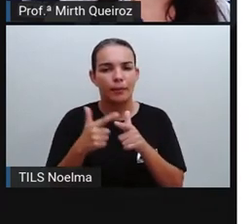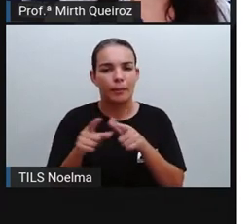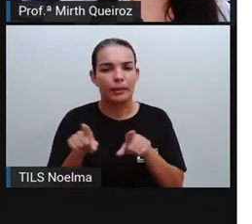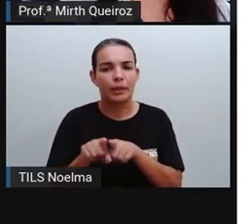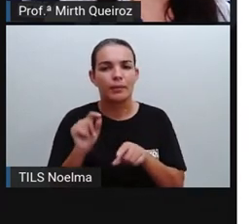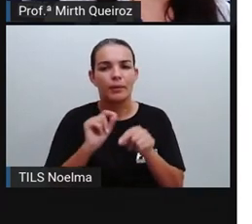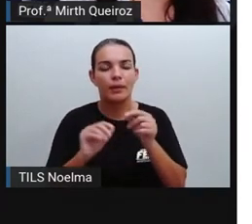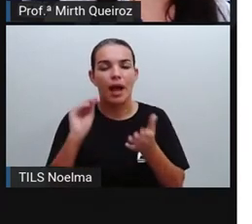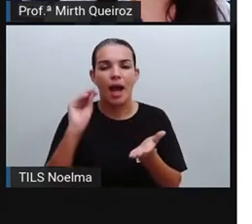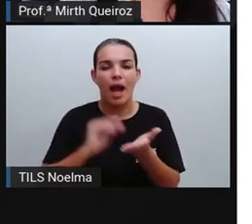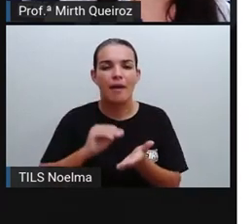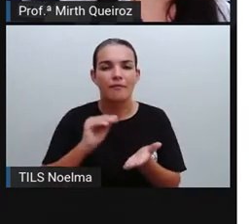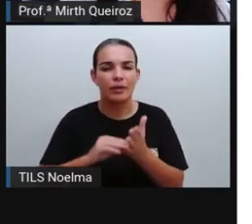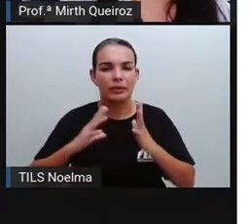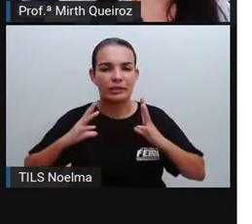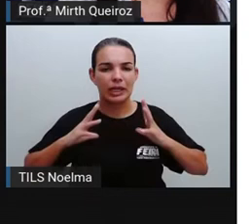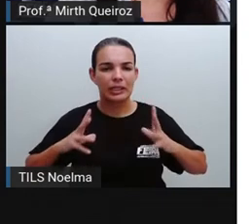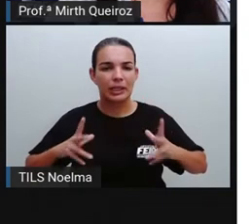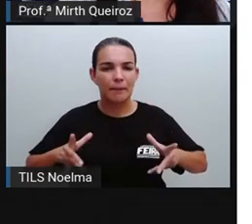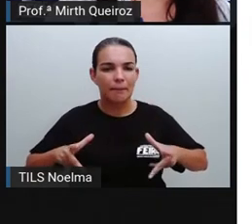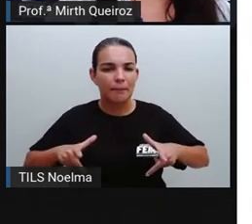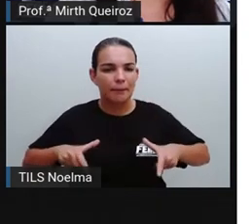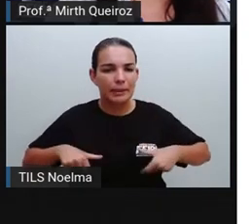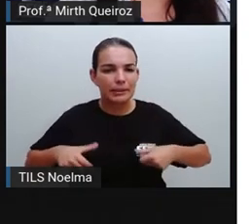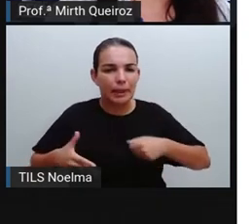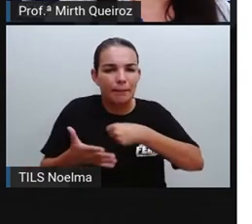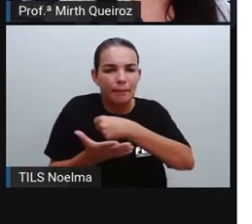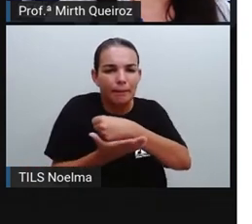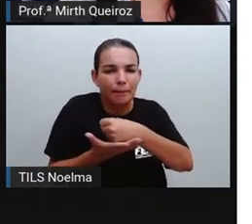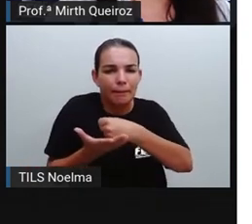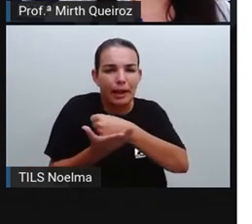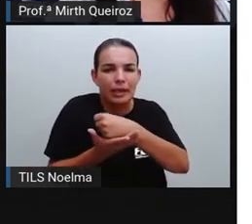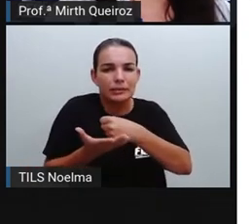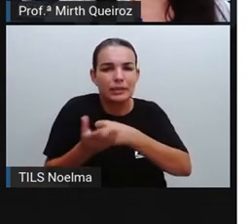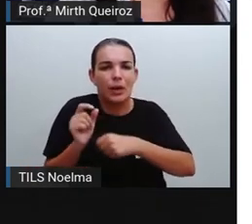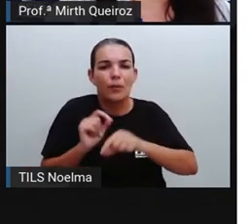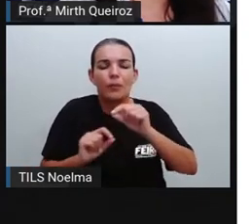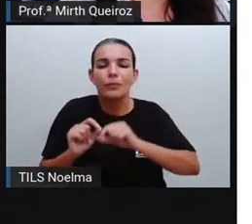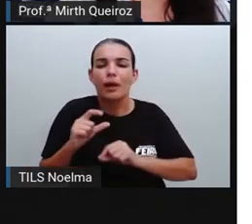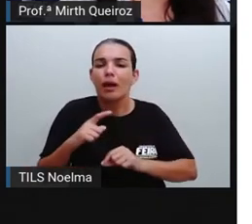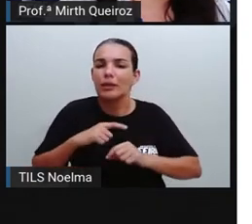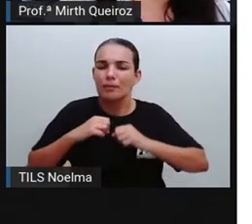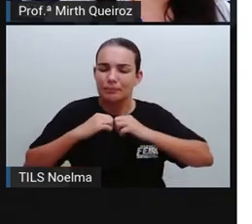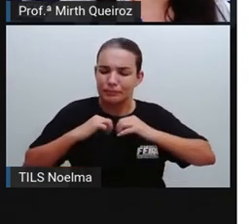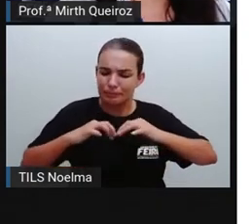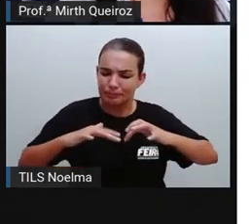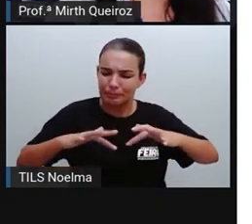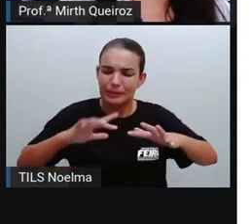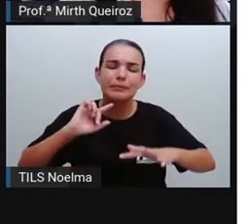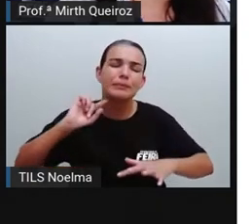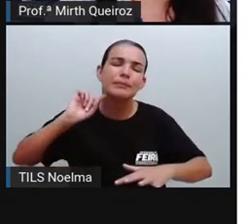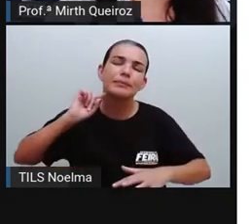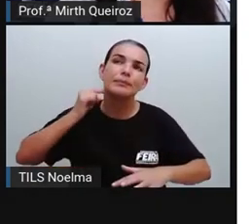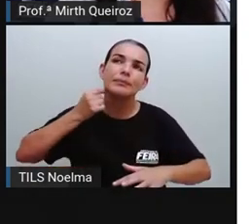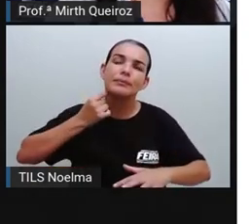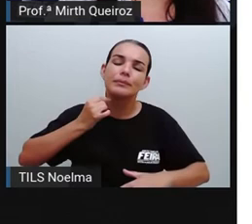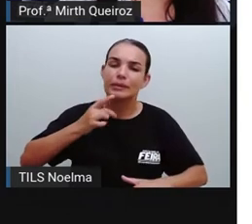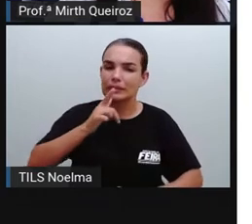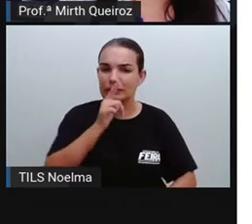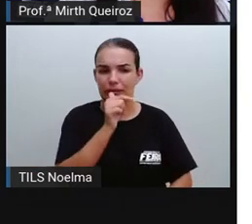de saneamento básico nesses locais é um dos fatores que propicia a poluição das